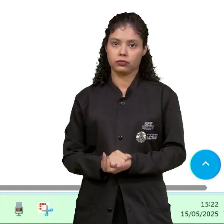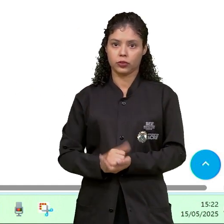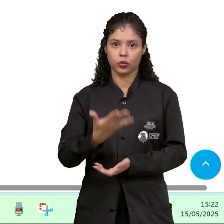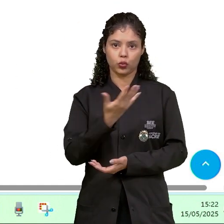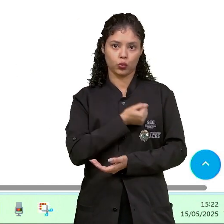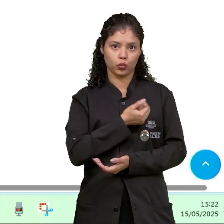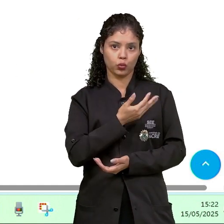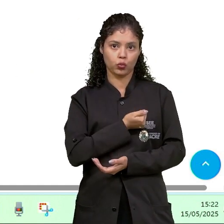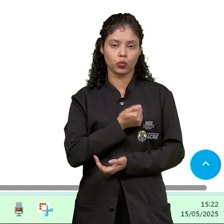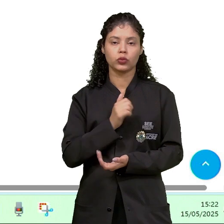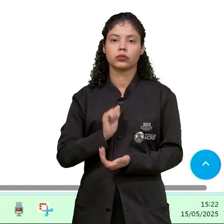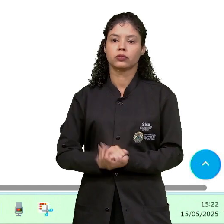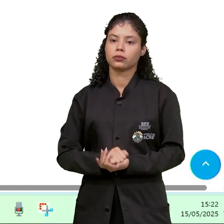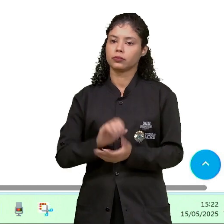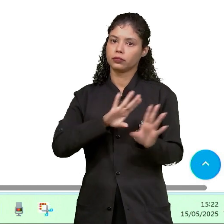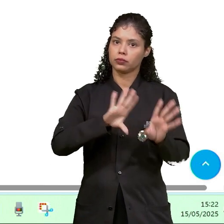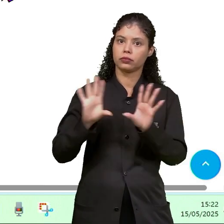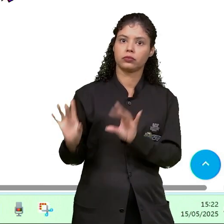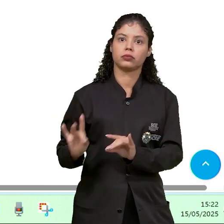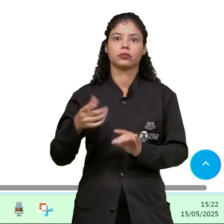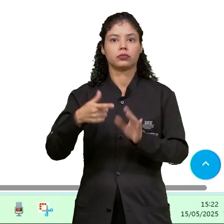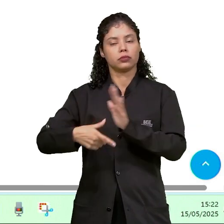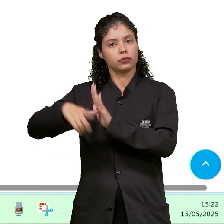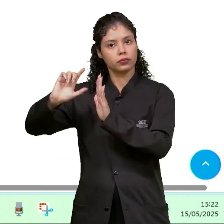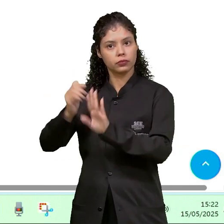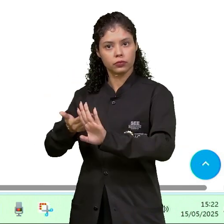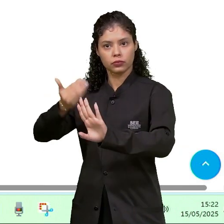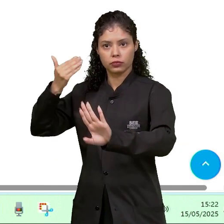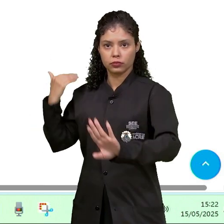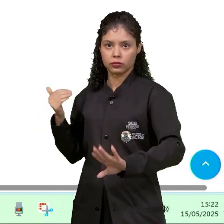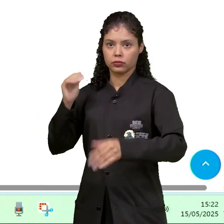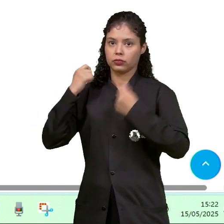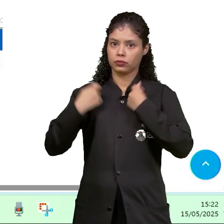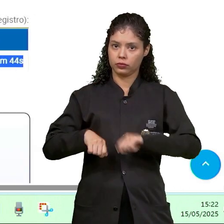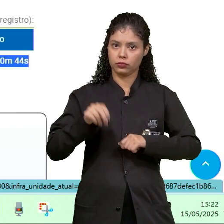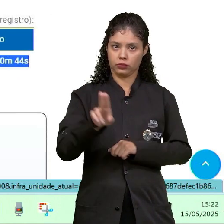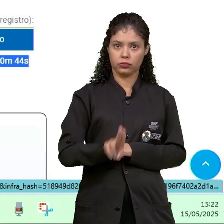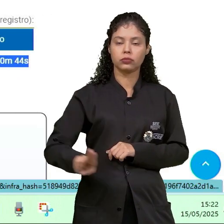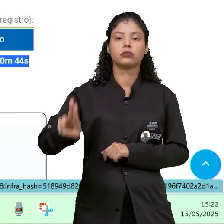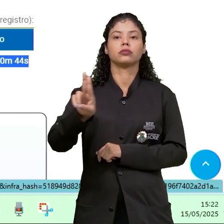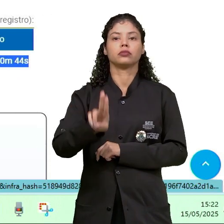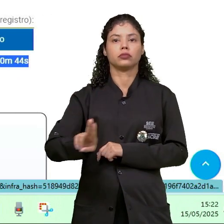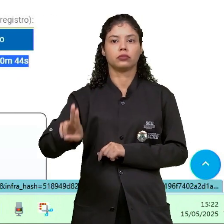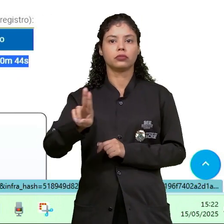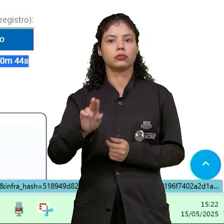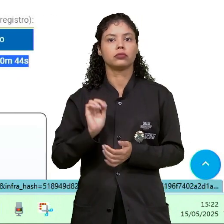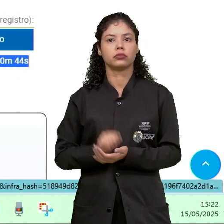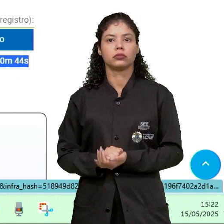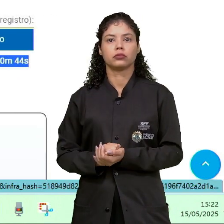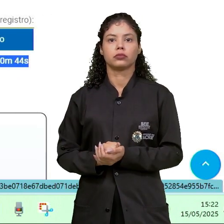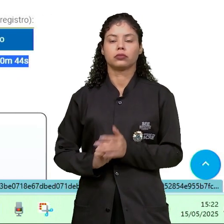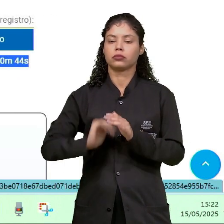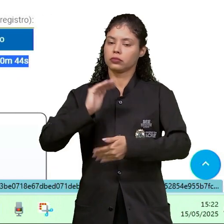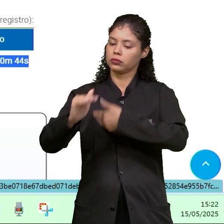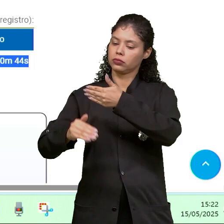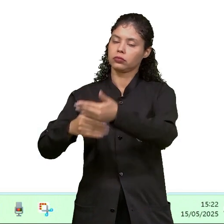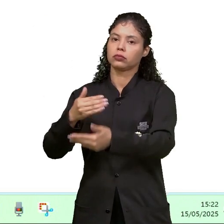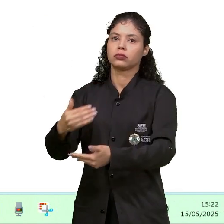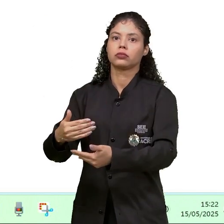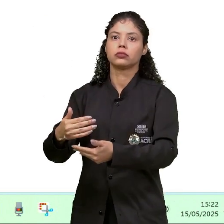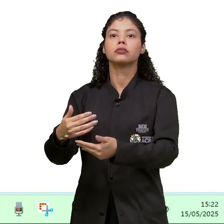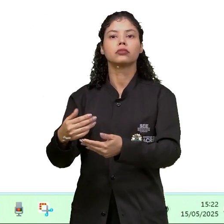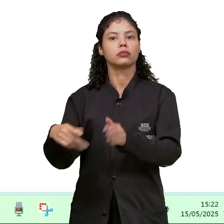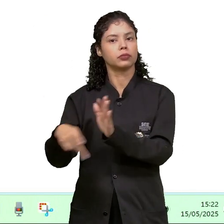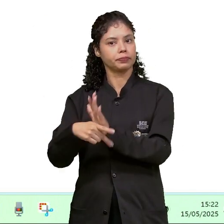número lá que eu trouxe lá atrás. Então, assim, não precisa você utilizar essa demanda de processos, porque quando você coloca